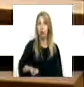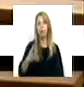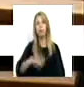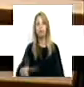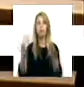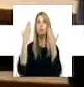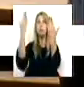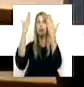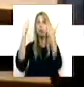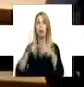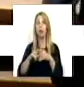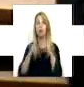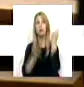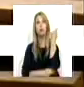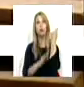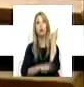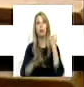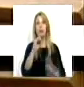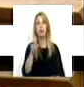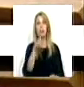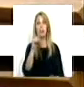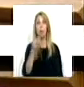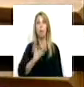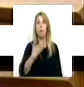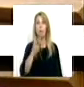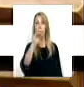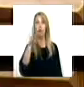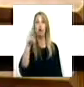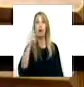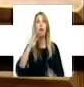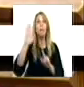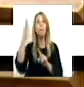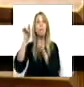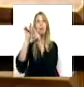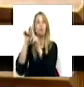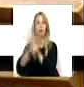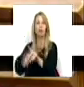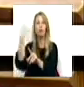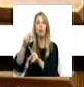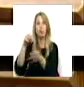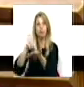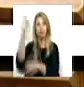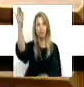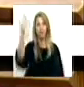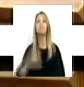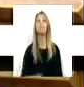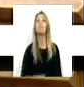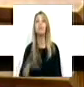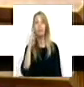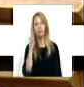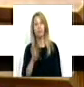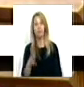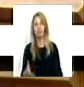saudar a Junta de Freguesia de São Pedro da Cova e, em particular, o Sr. Presidente, que aqui está presente a